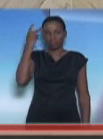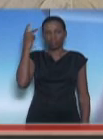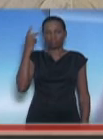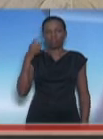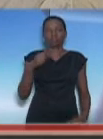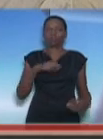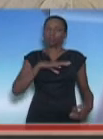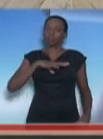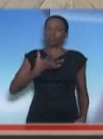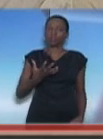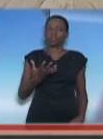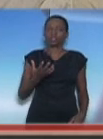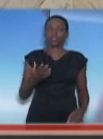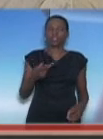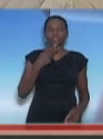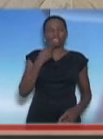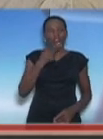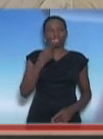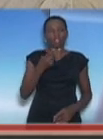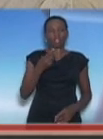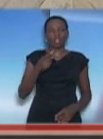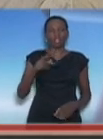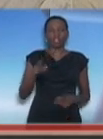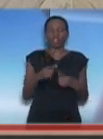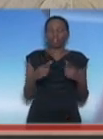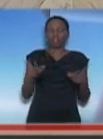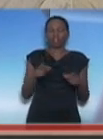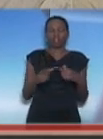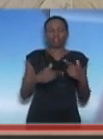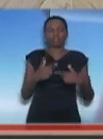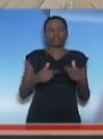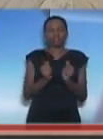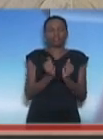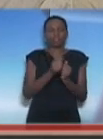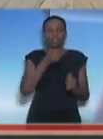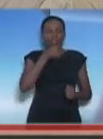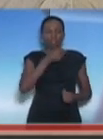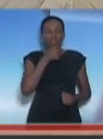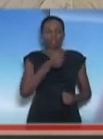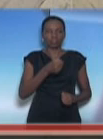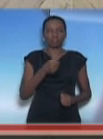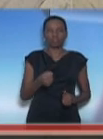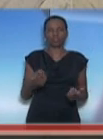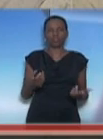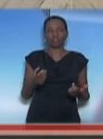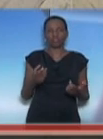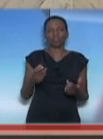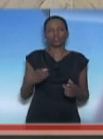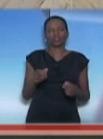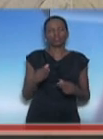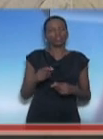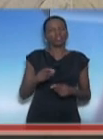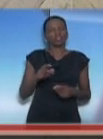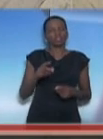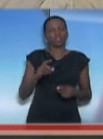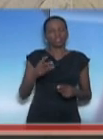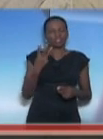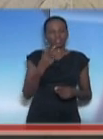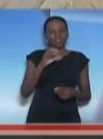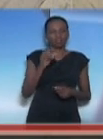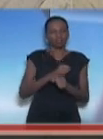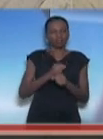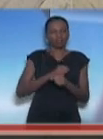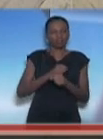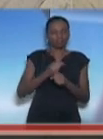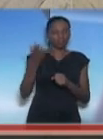de se apresentar como sendo da banda do Elton John, eu, há 30 anos atrás, prendi o mesmo indivíduo se apresentando como policial militar, então vejo que ele tem uma